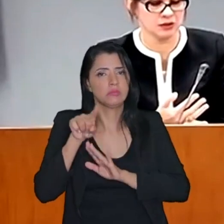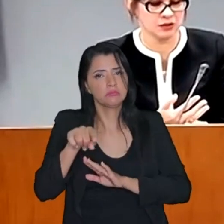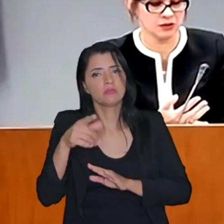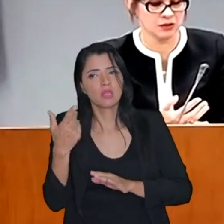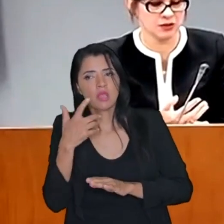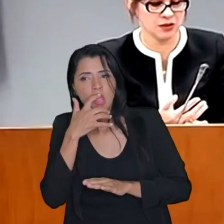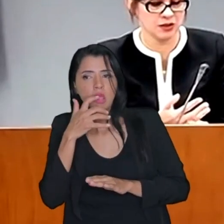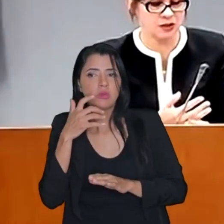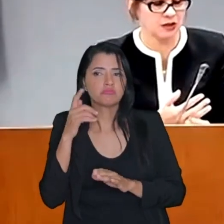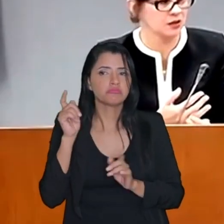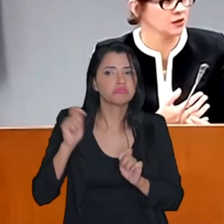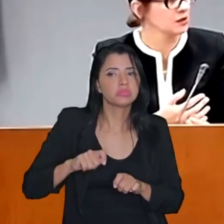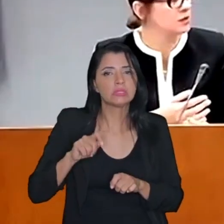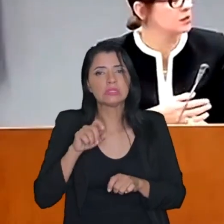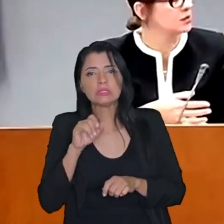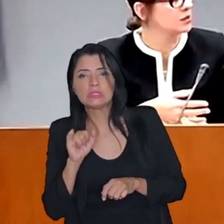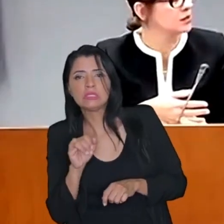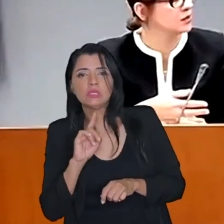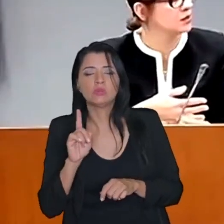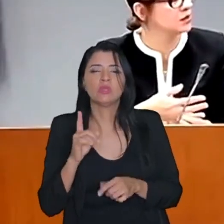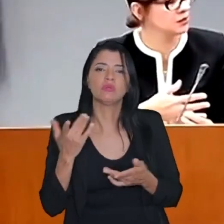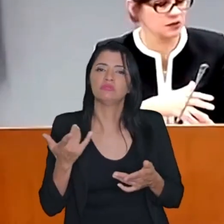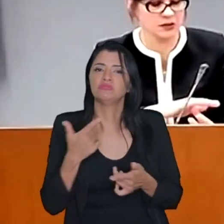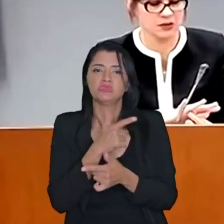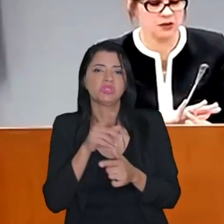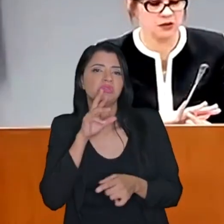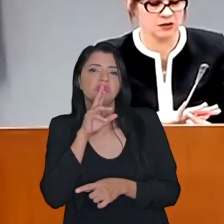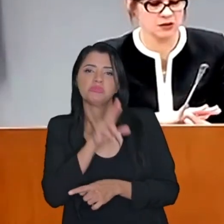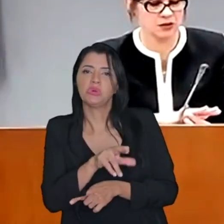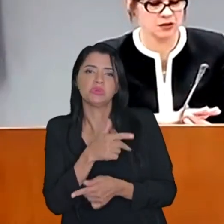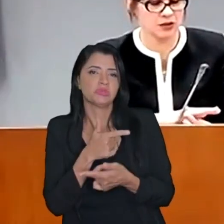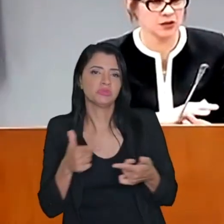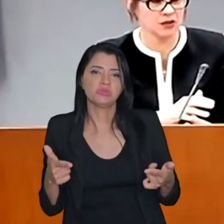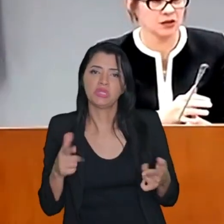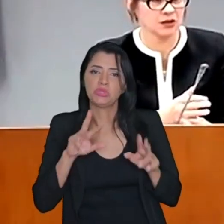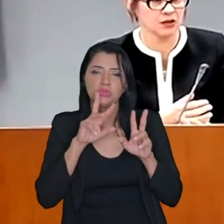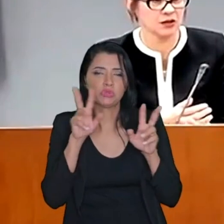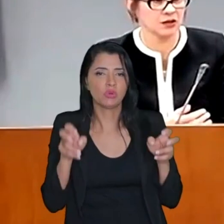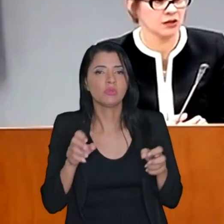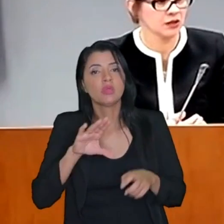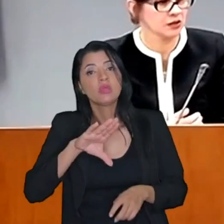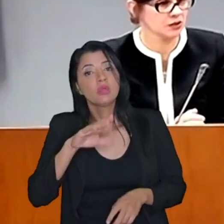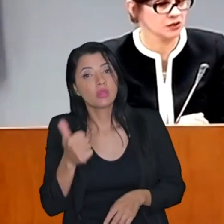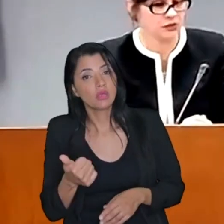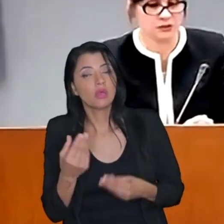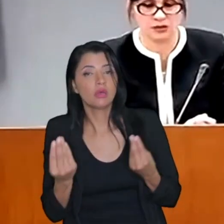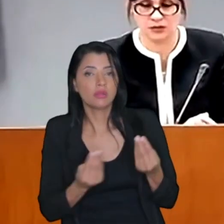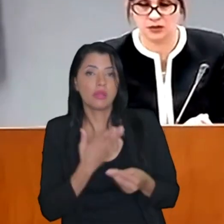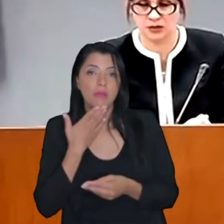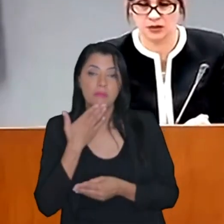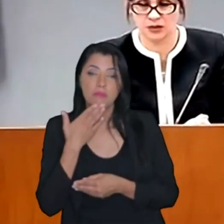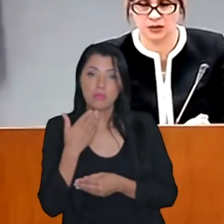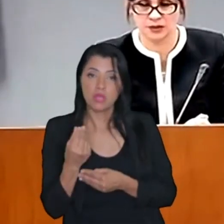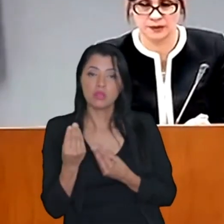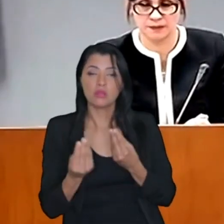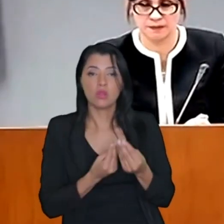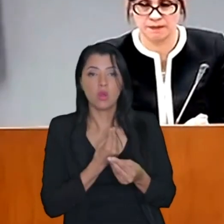legislativa ou constitucional. Não tenho, Rodrigo, uma posição sobre isso. É claro que é